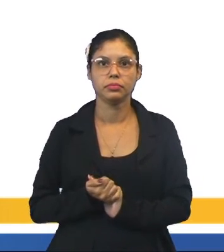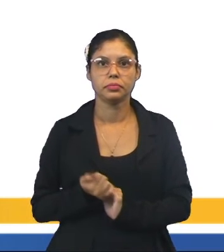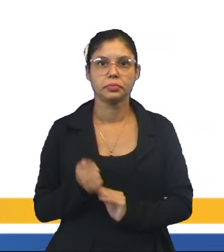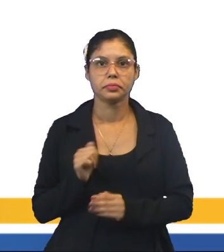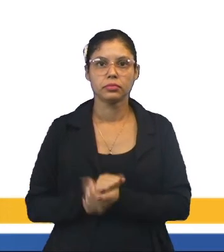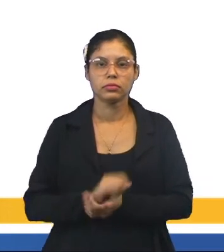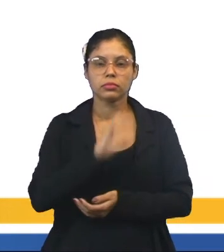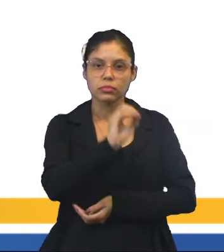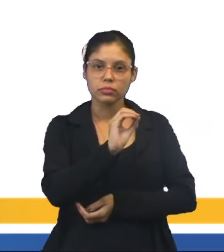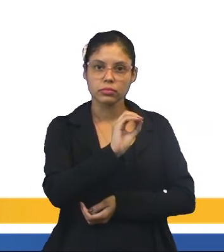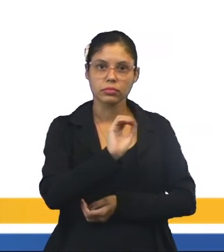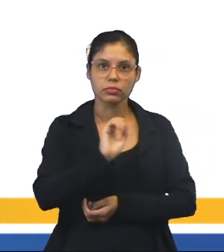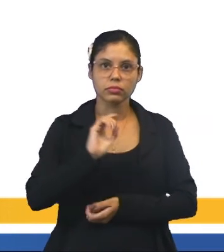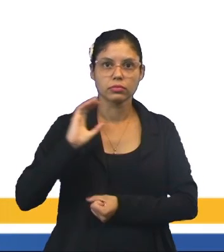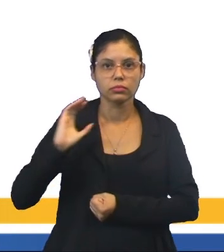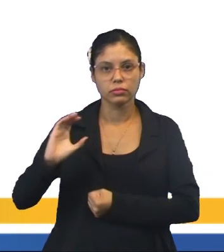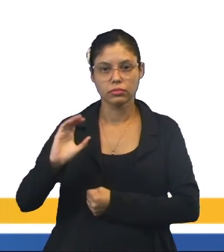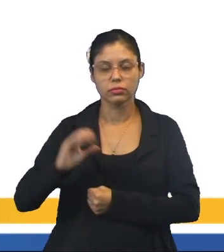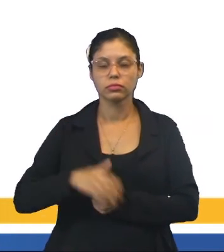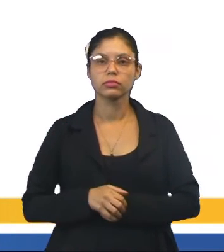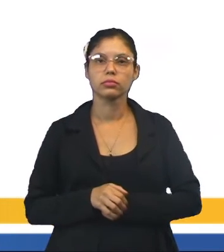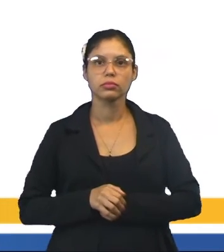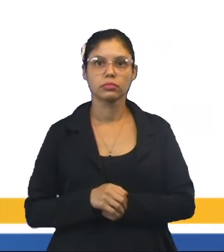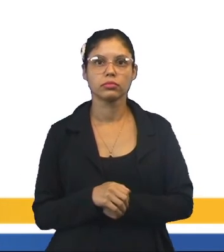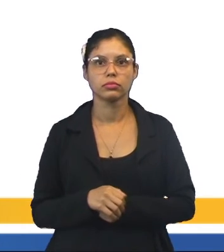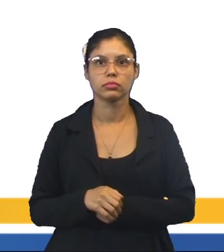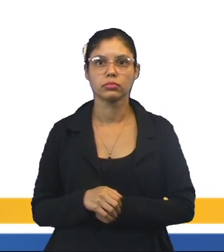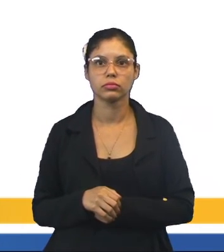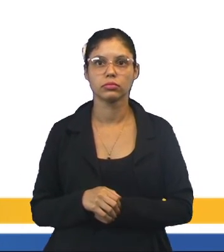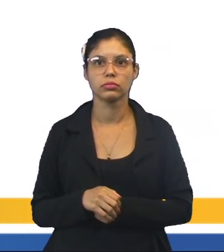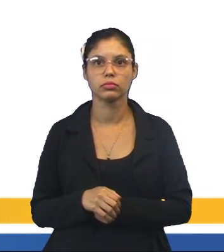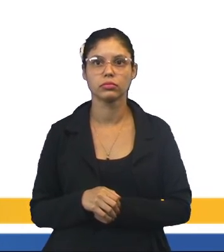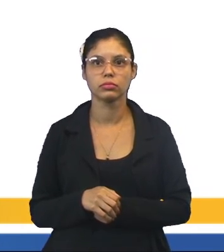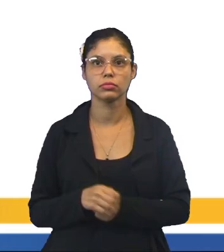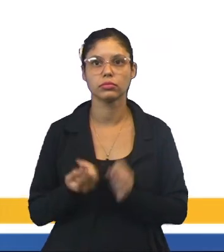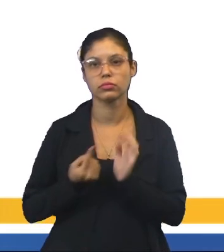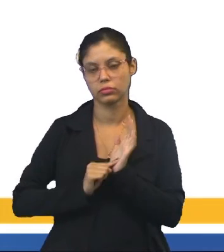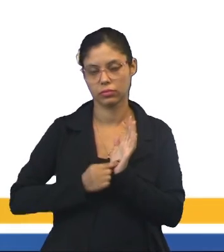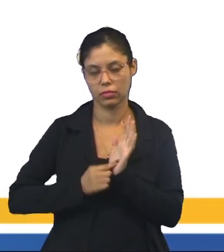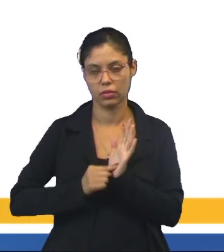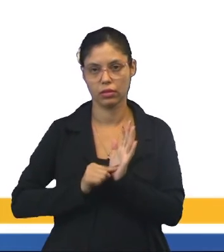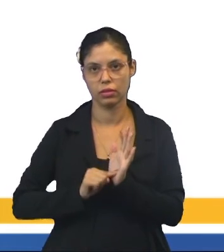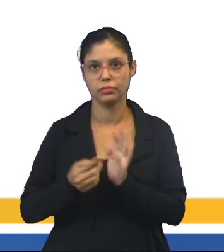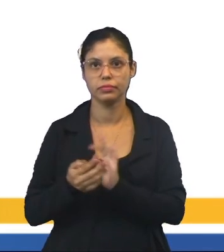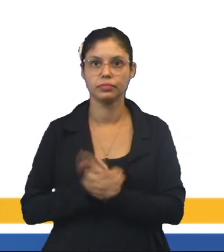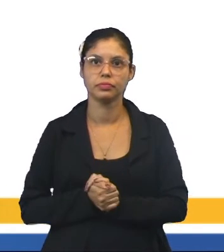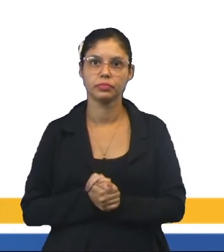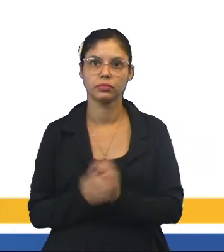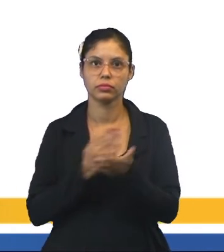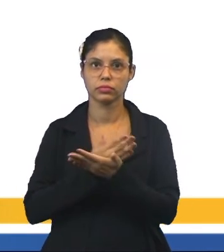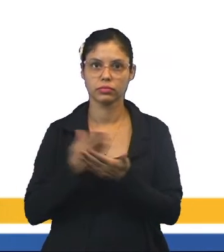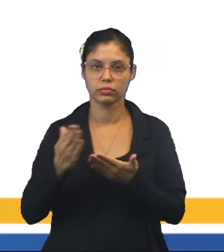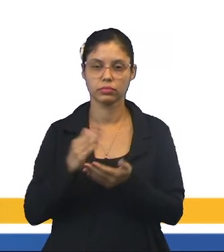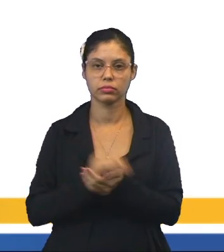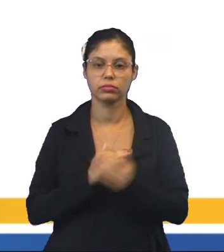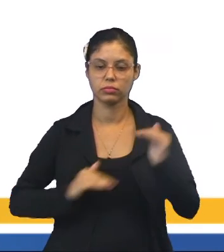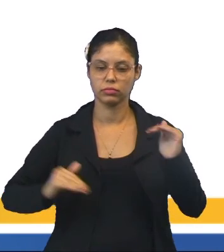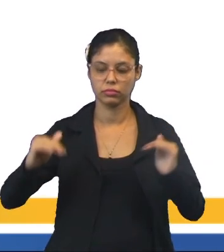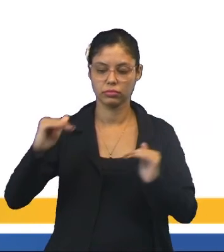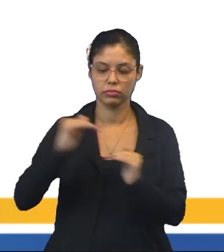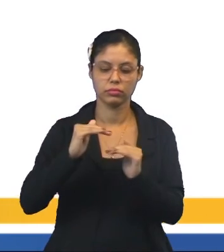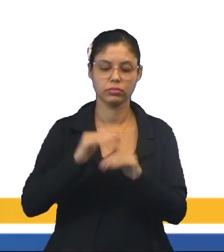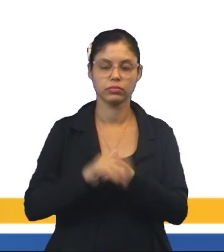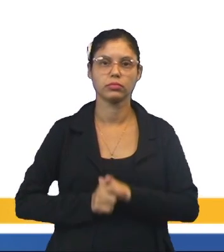encontrado E é igual a zero e C, que justamente é o ponto citado.